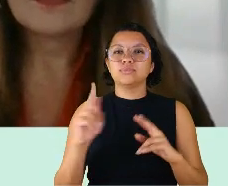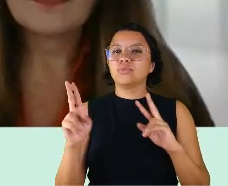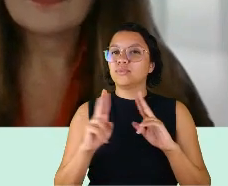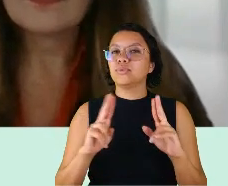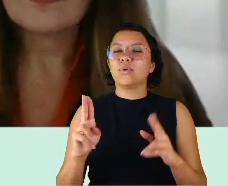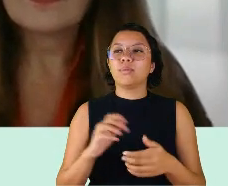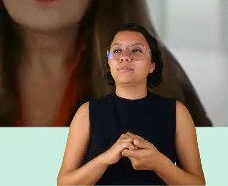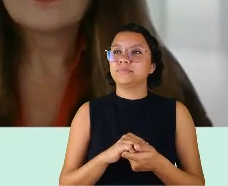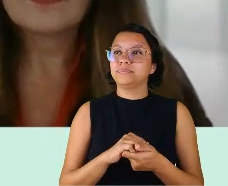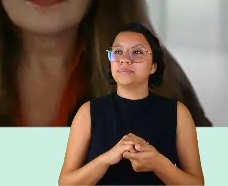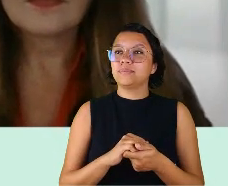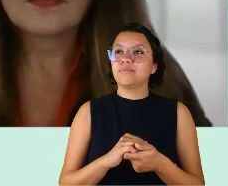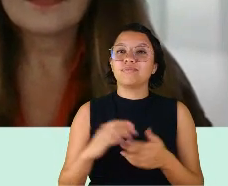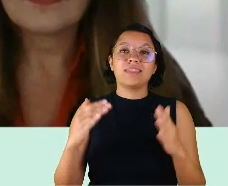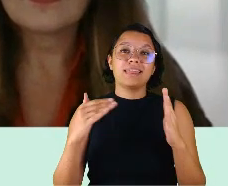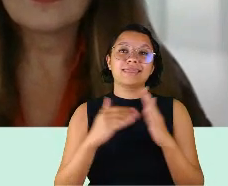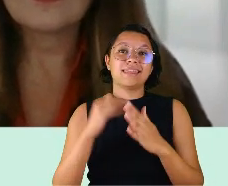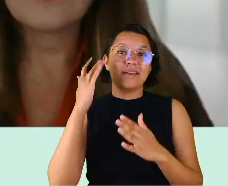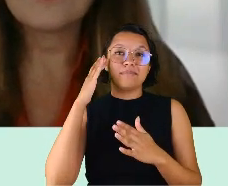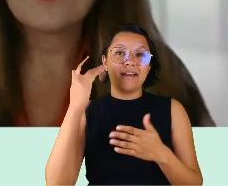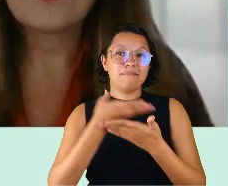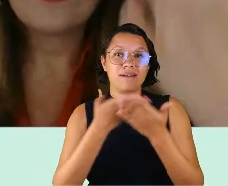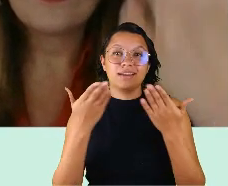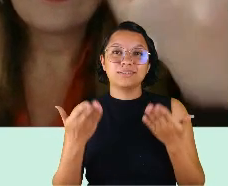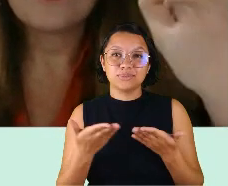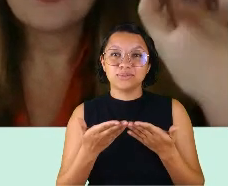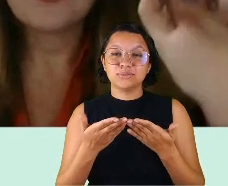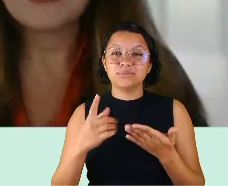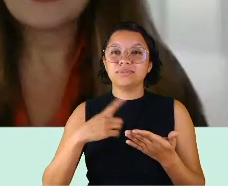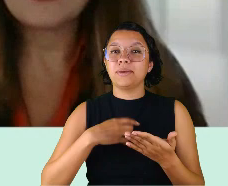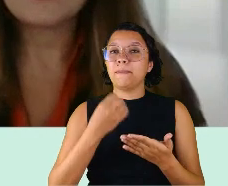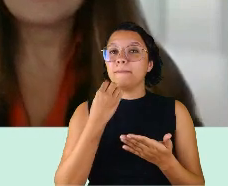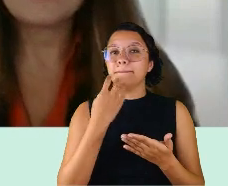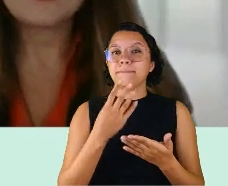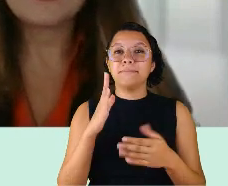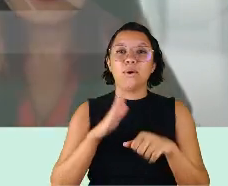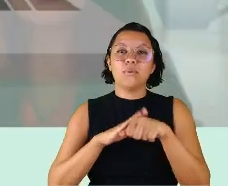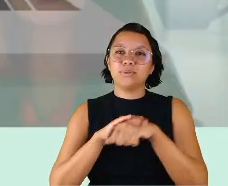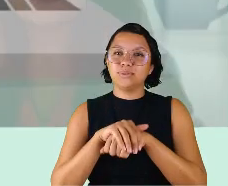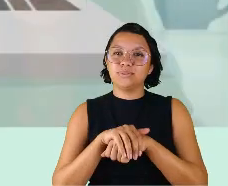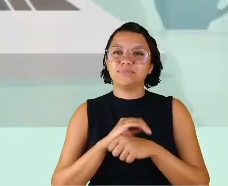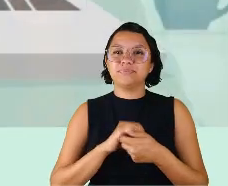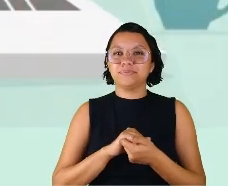Renata, e até amanhã para todos. Tenham uma boa noite.